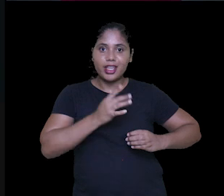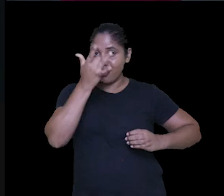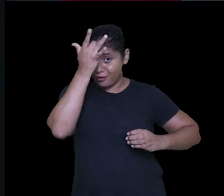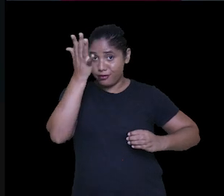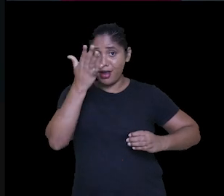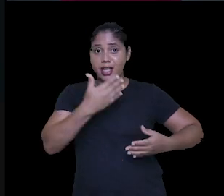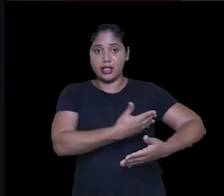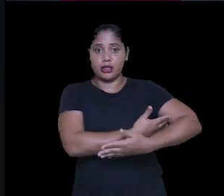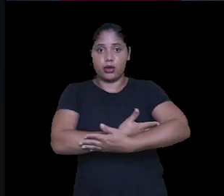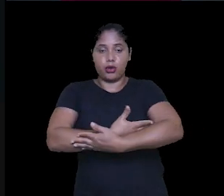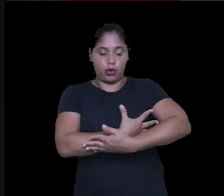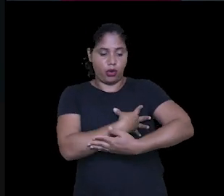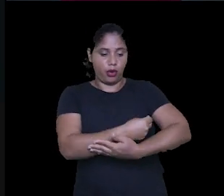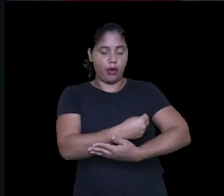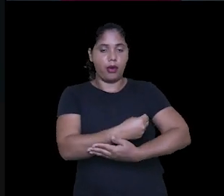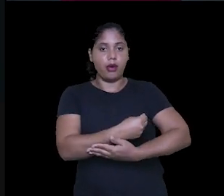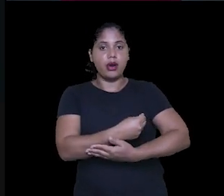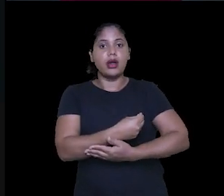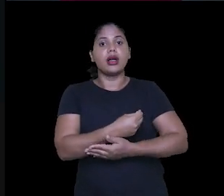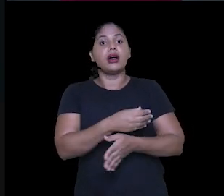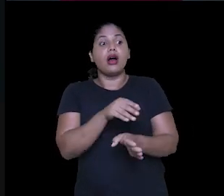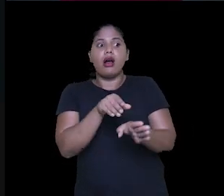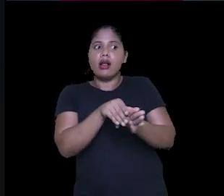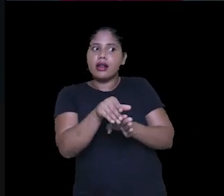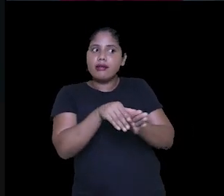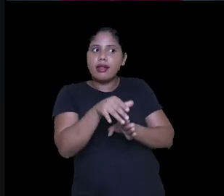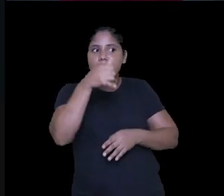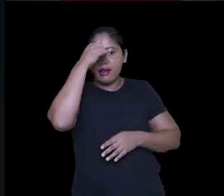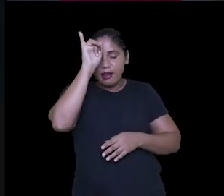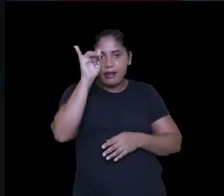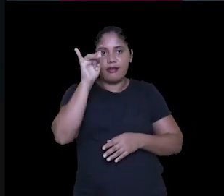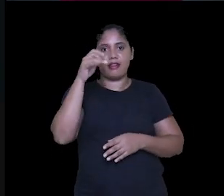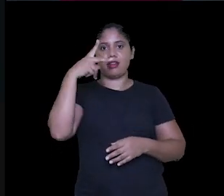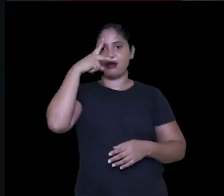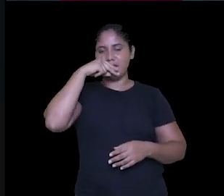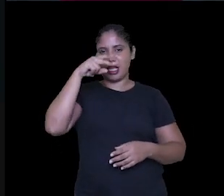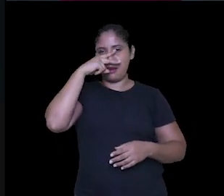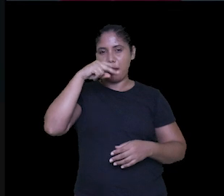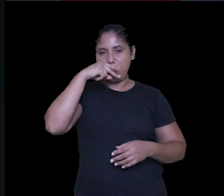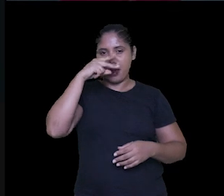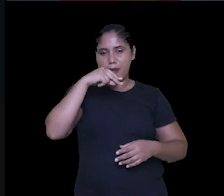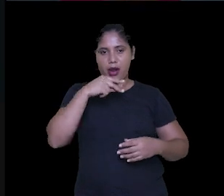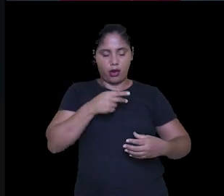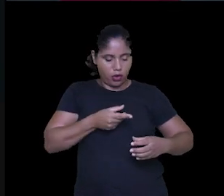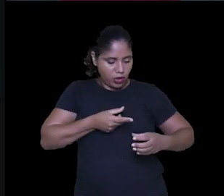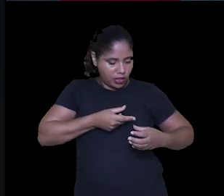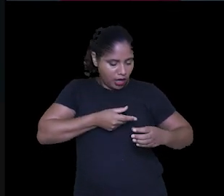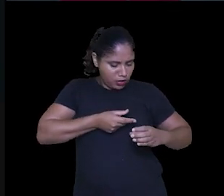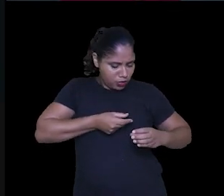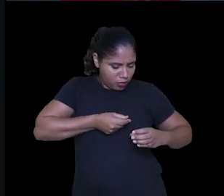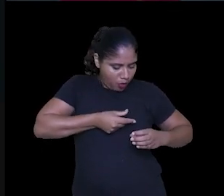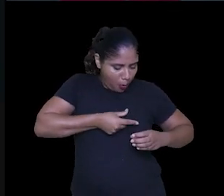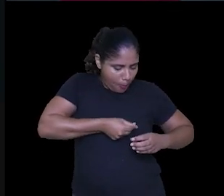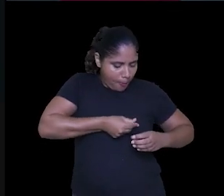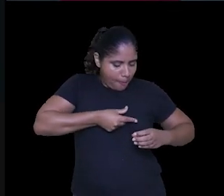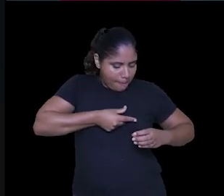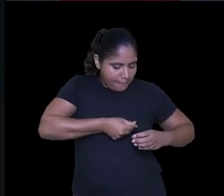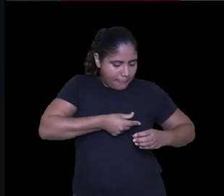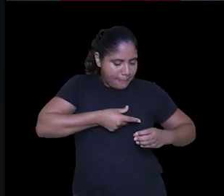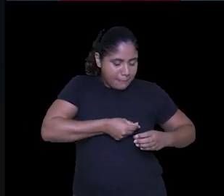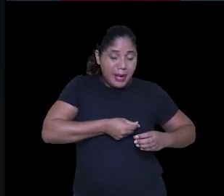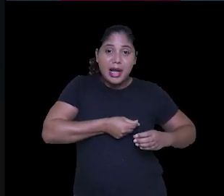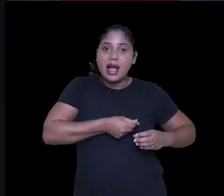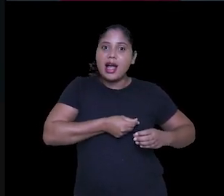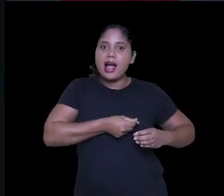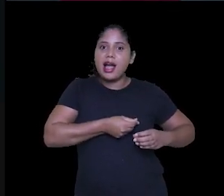nunca no mamilo e auréola, e deixar ela seca, sem expor sol, sem passar nada